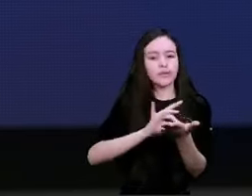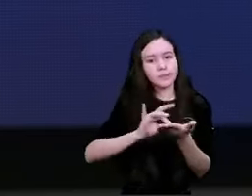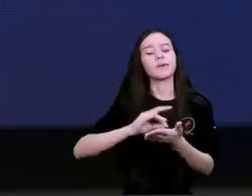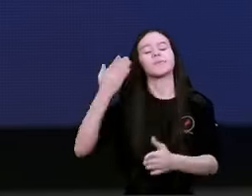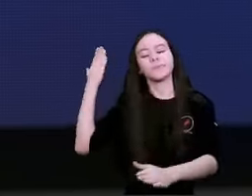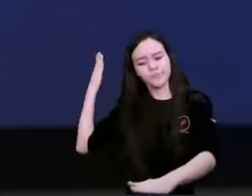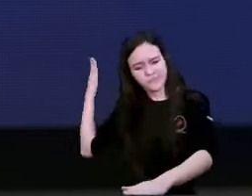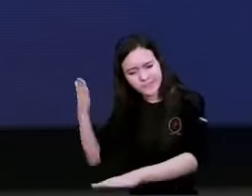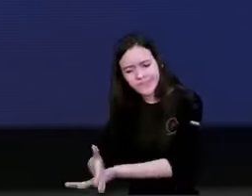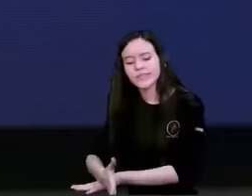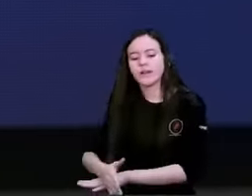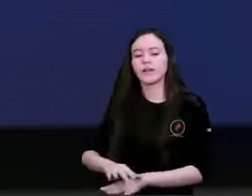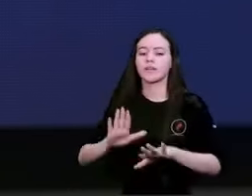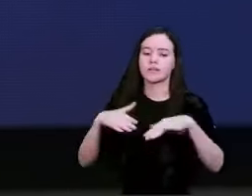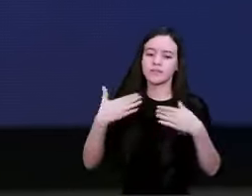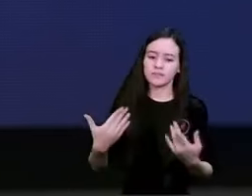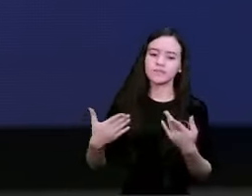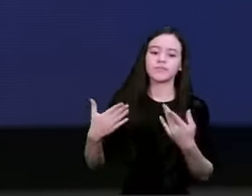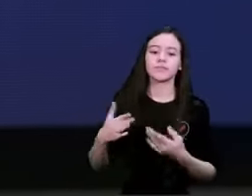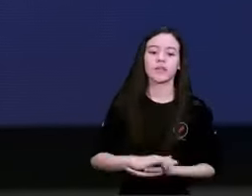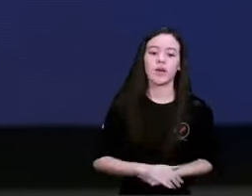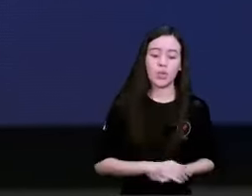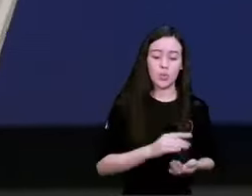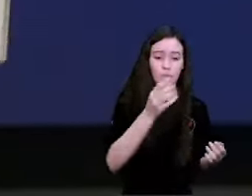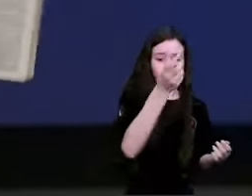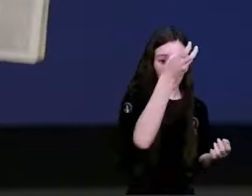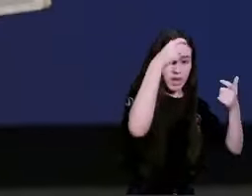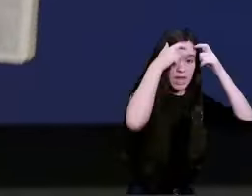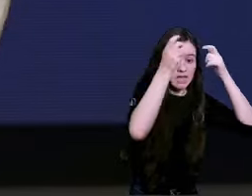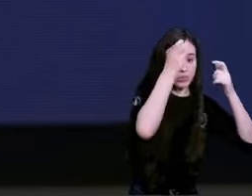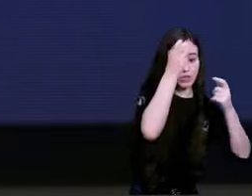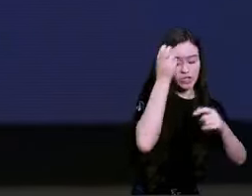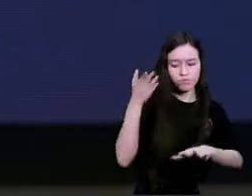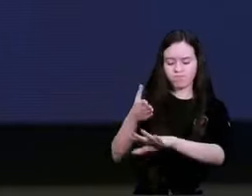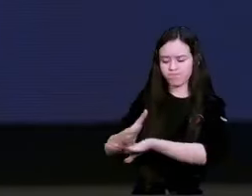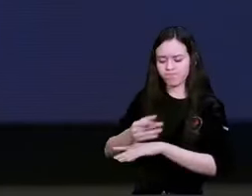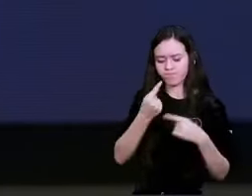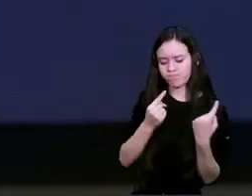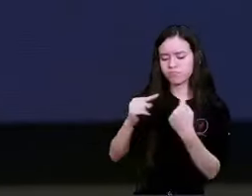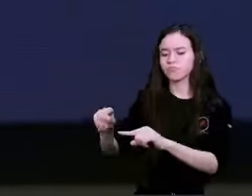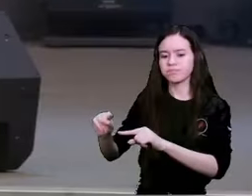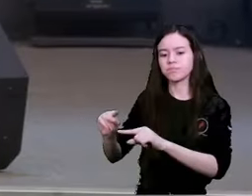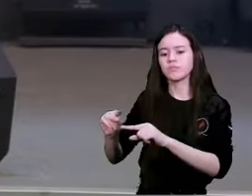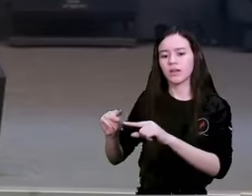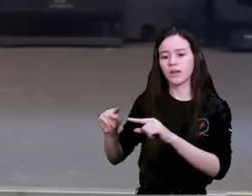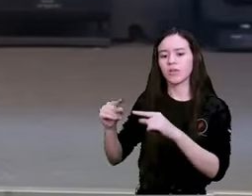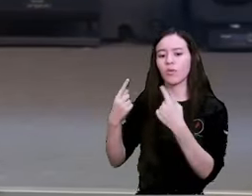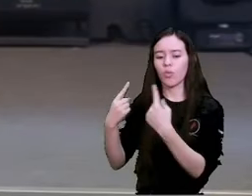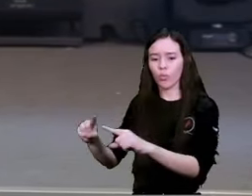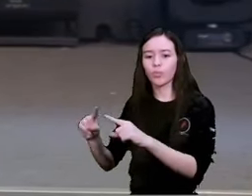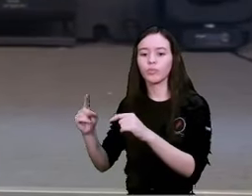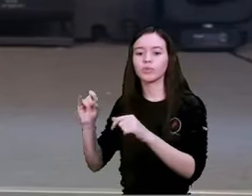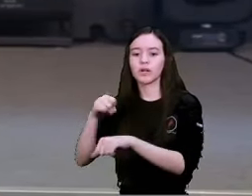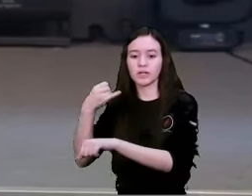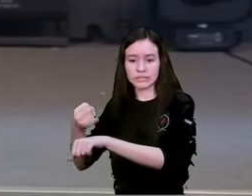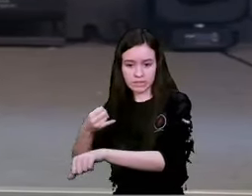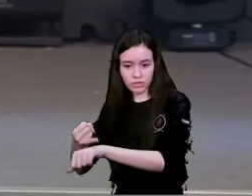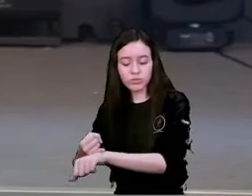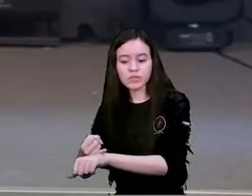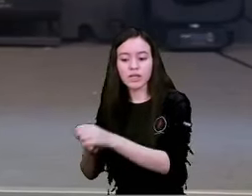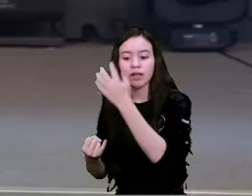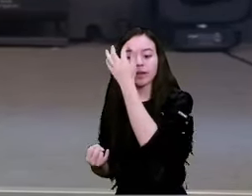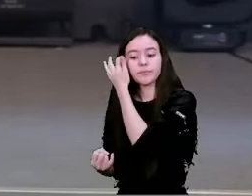entrar. Então vai Sisaque, e ele começa a marchar em direção a